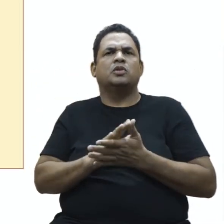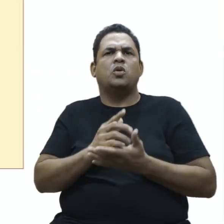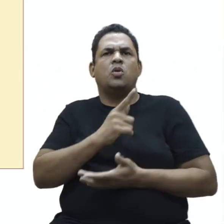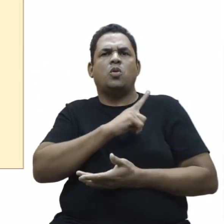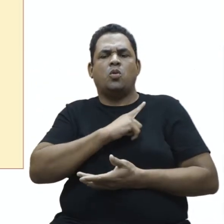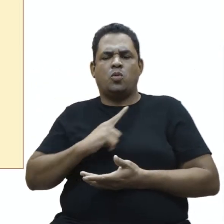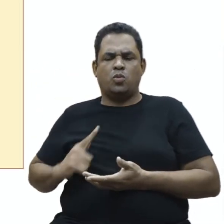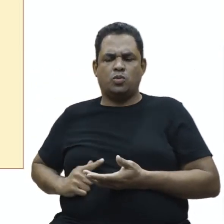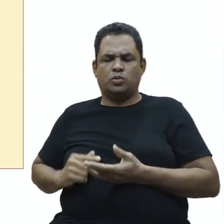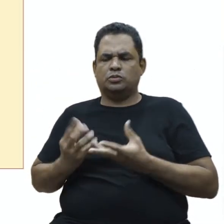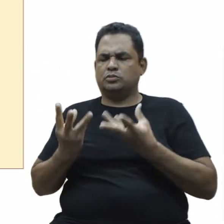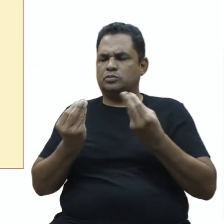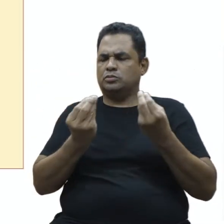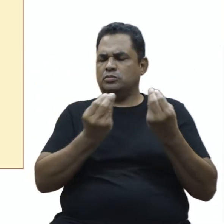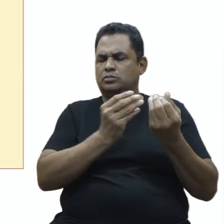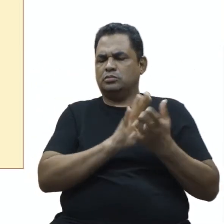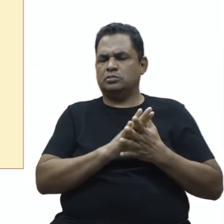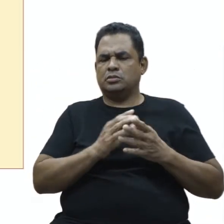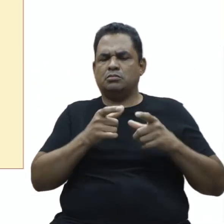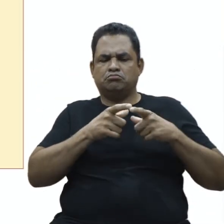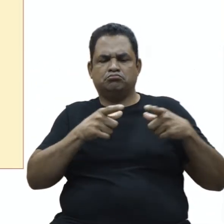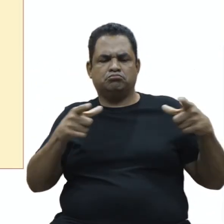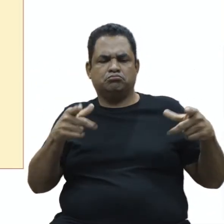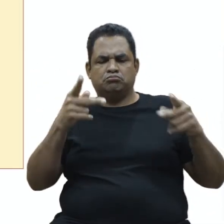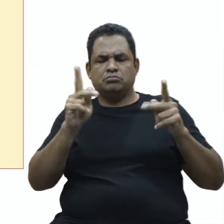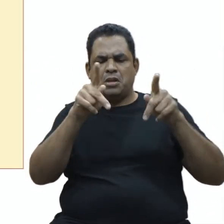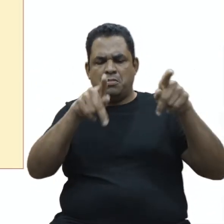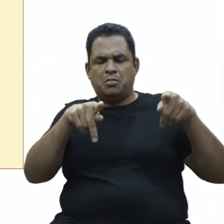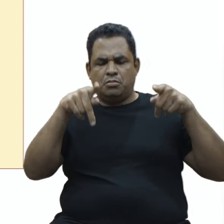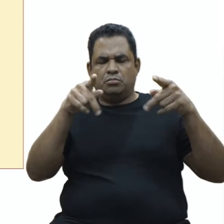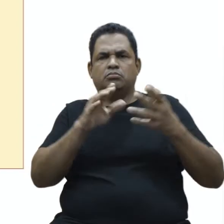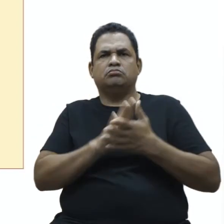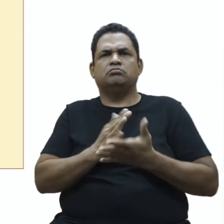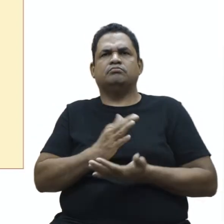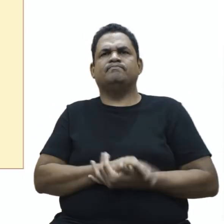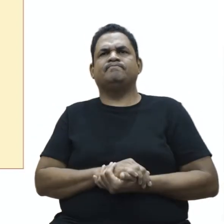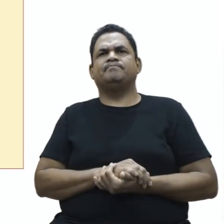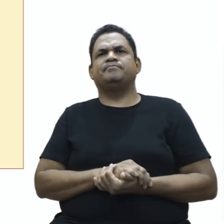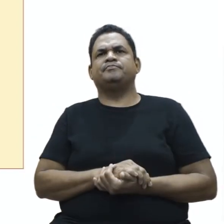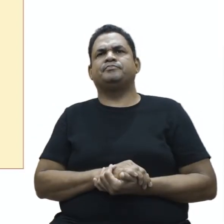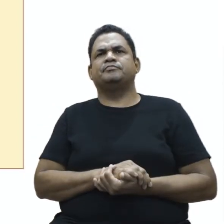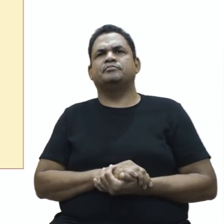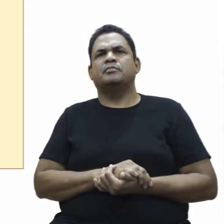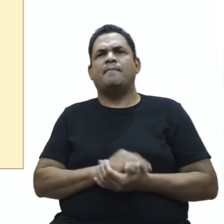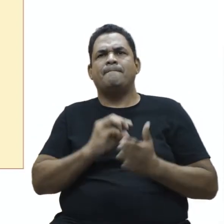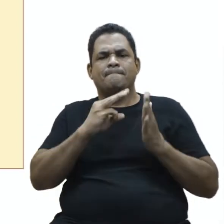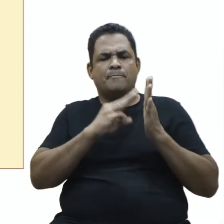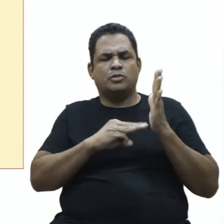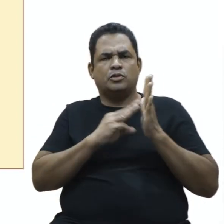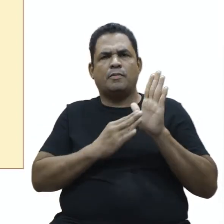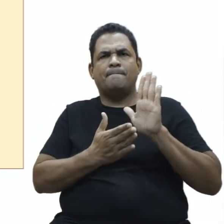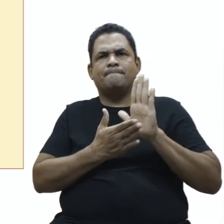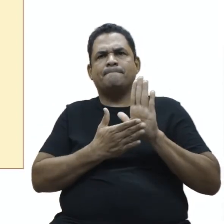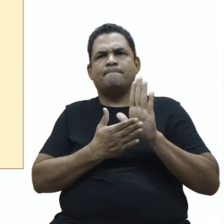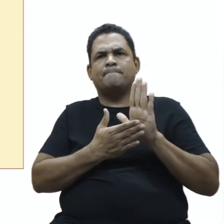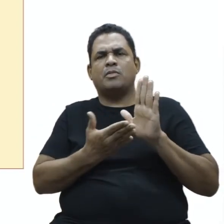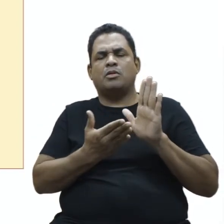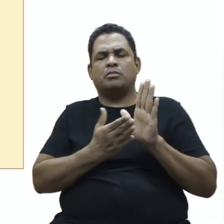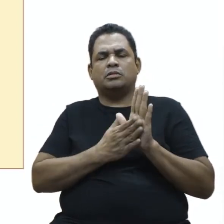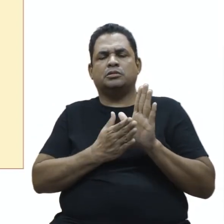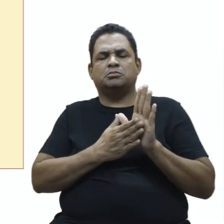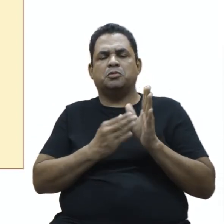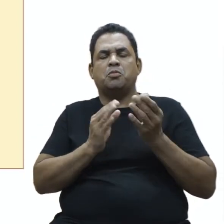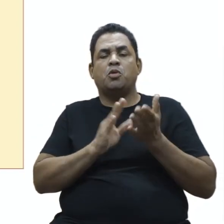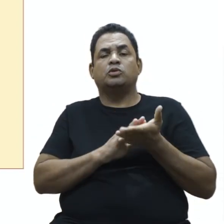de muitos, o governo da maioria, né? Do consenso. E o modelo proposto pelo